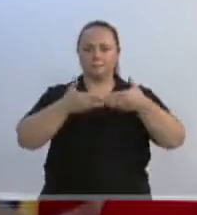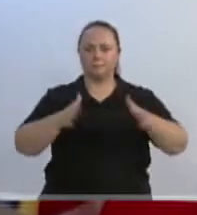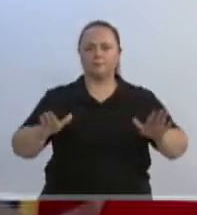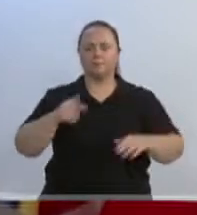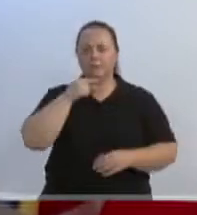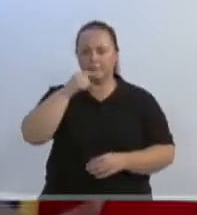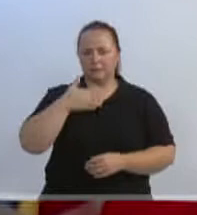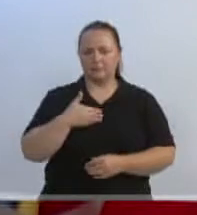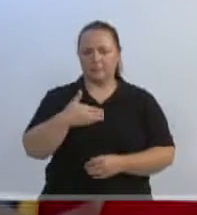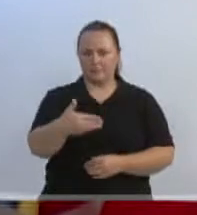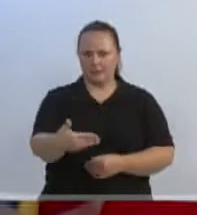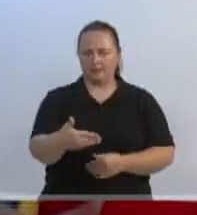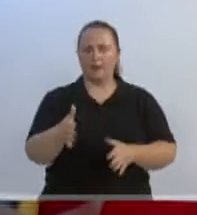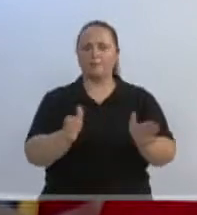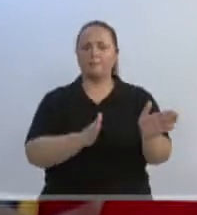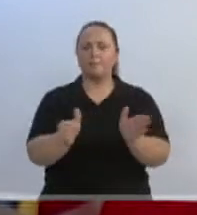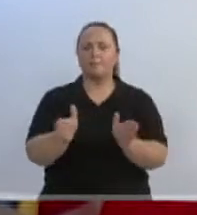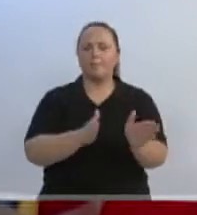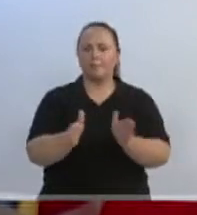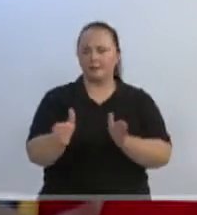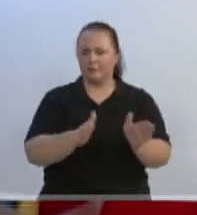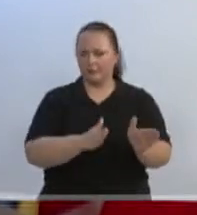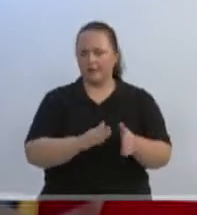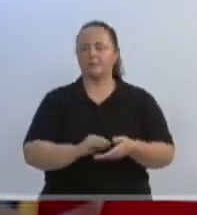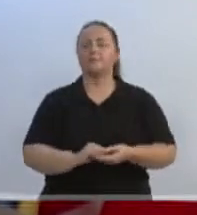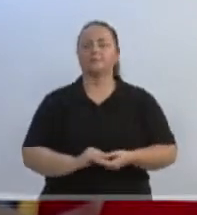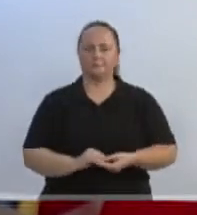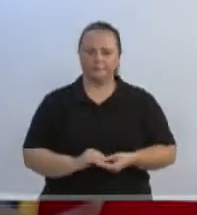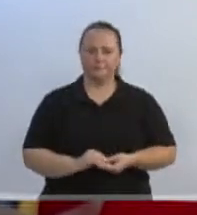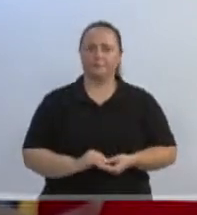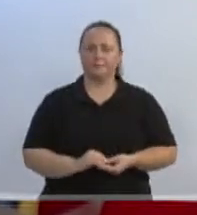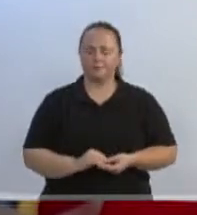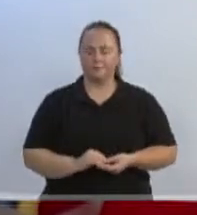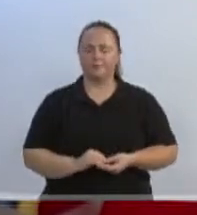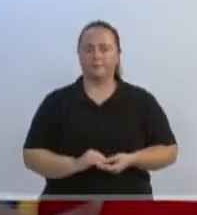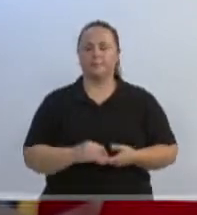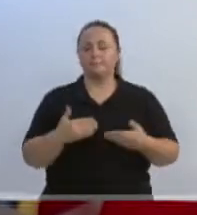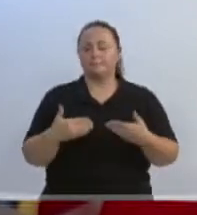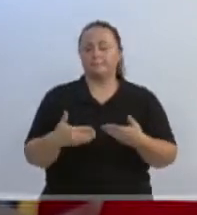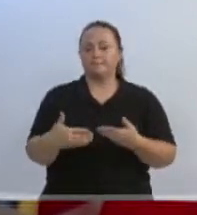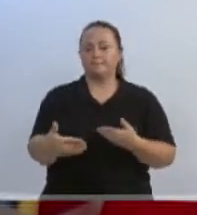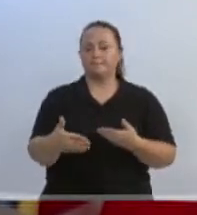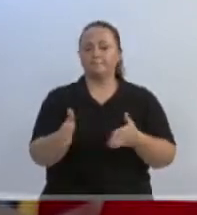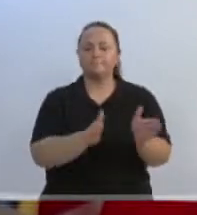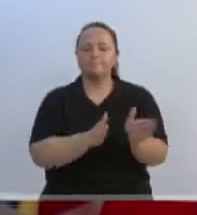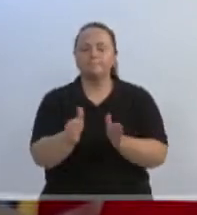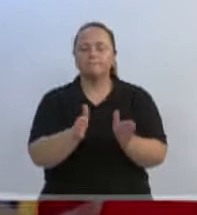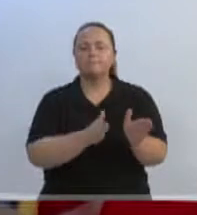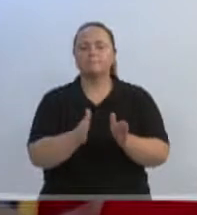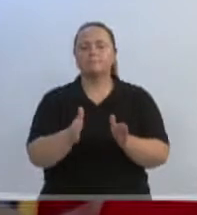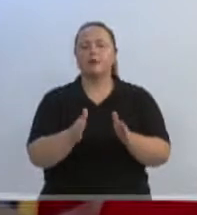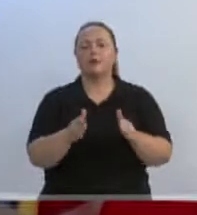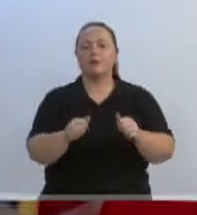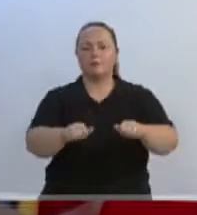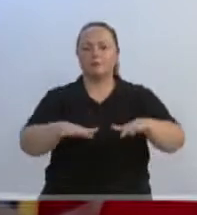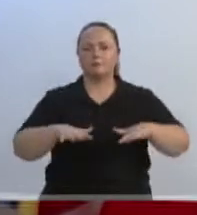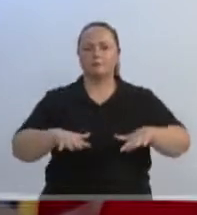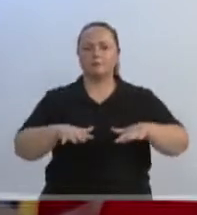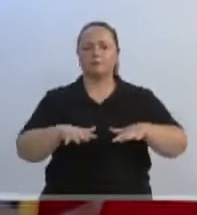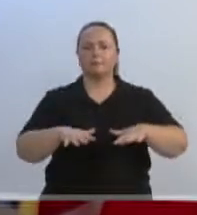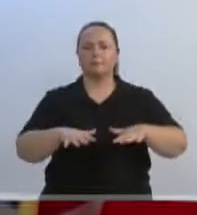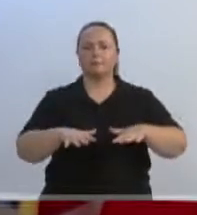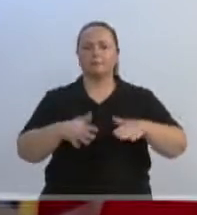de hoje vai tratar da mobilidade urbana estamos portanto vendo a possibilidade dessa audiência pública no bairro da velha e se